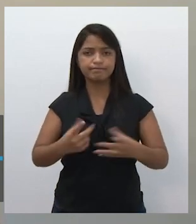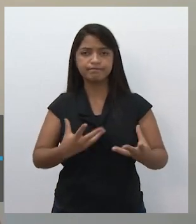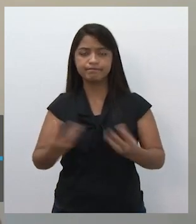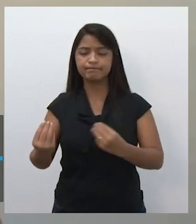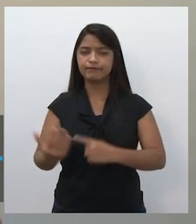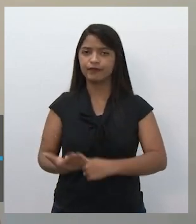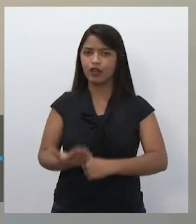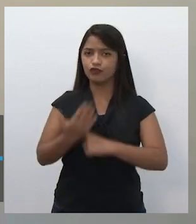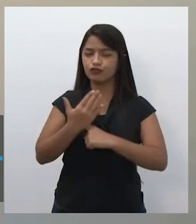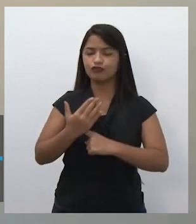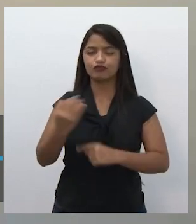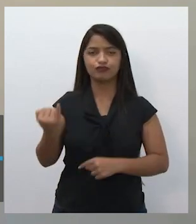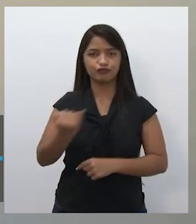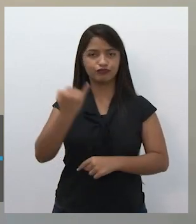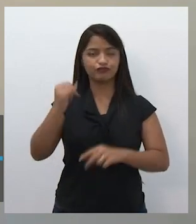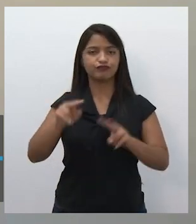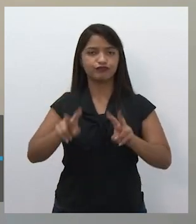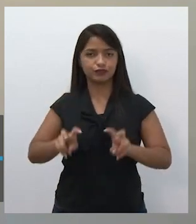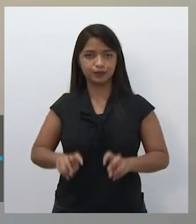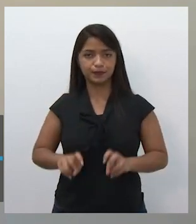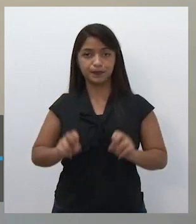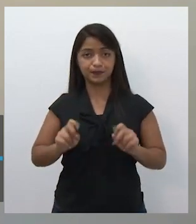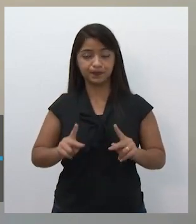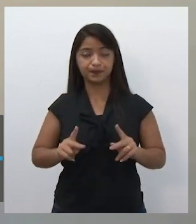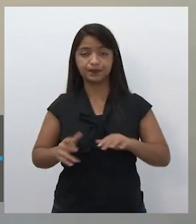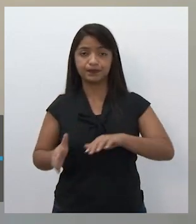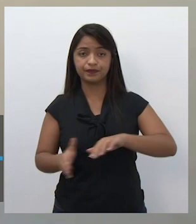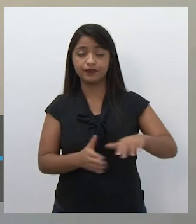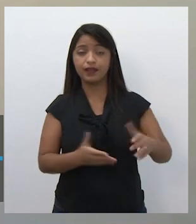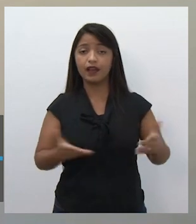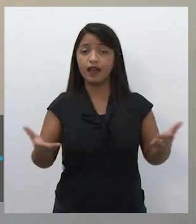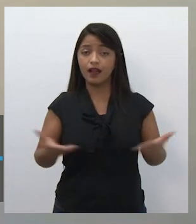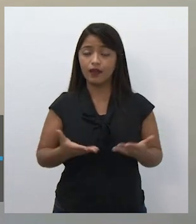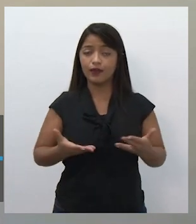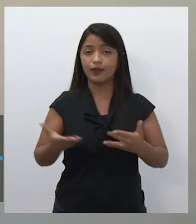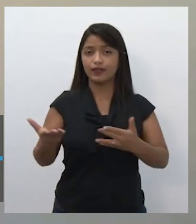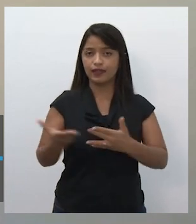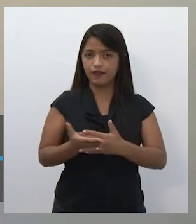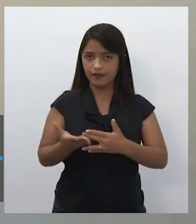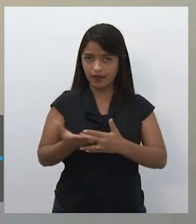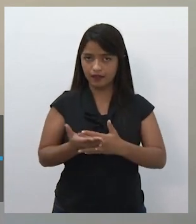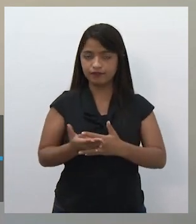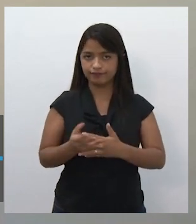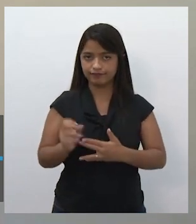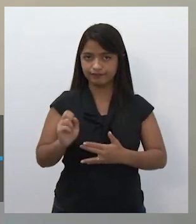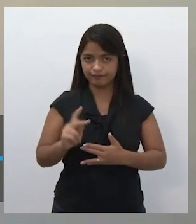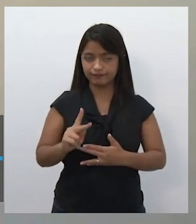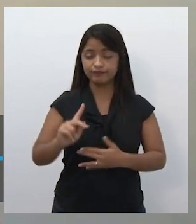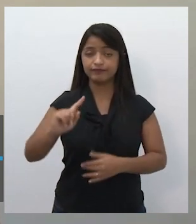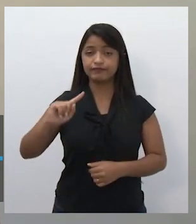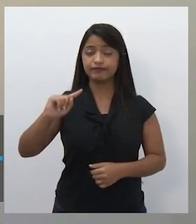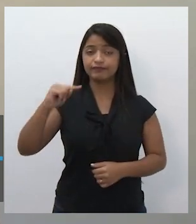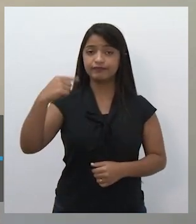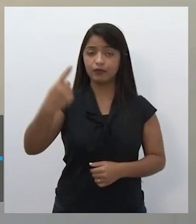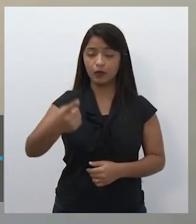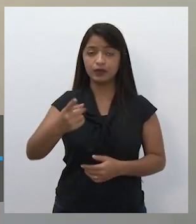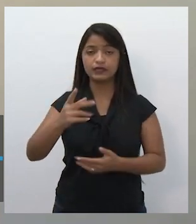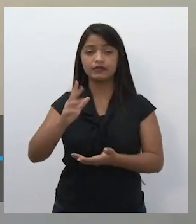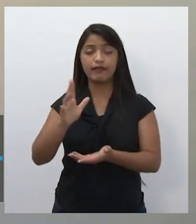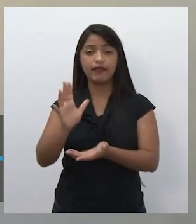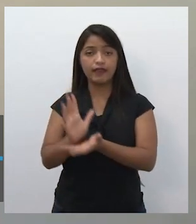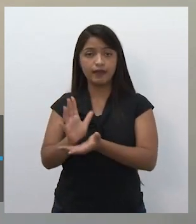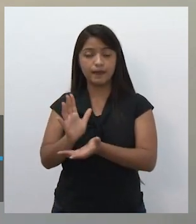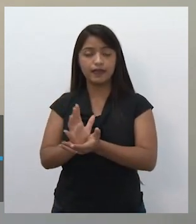muito relevantes. Agora, então, a gente vai fazer um pequeno intervalo para que depois a equipe curricular